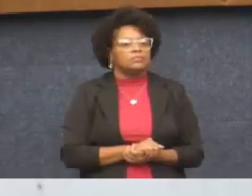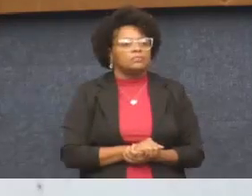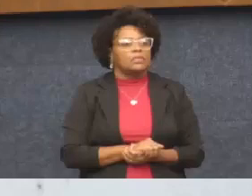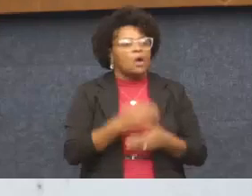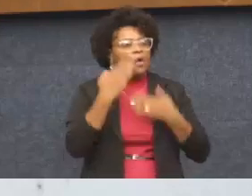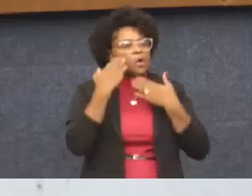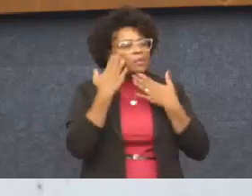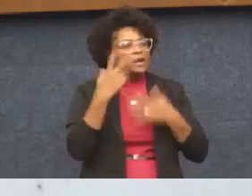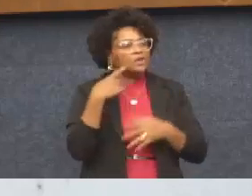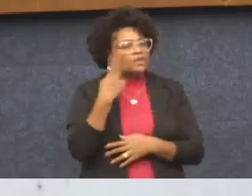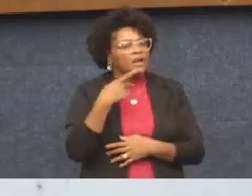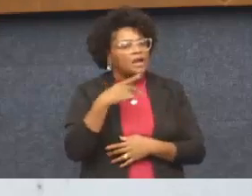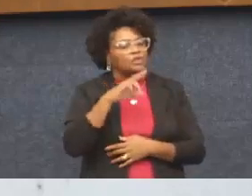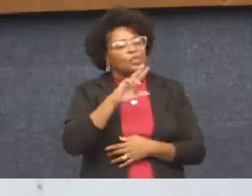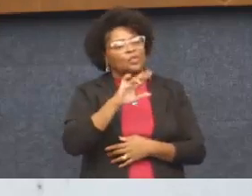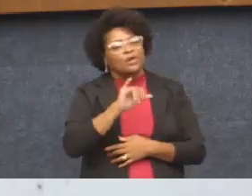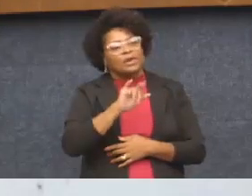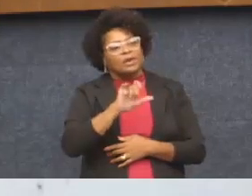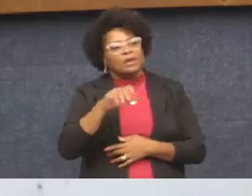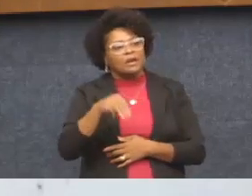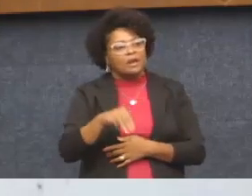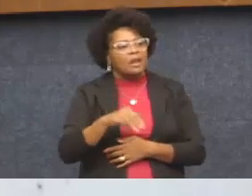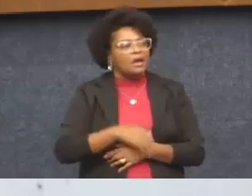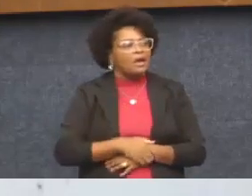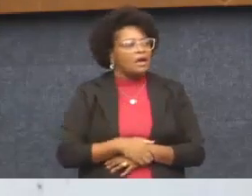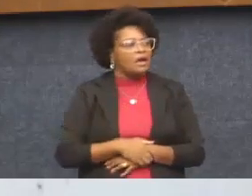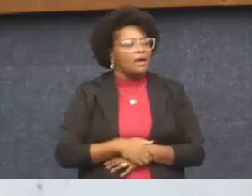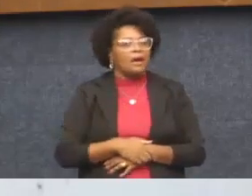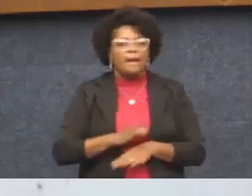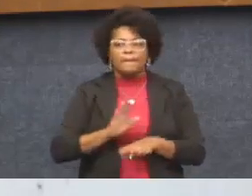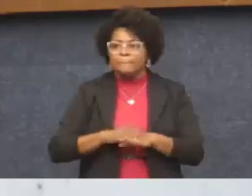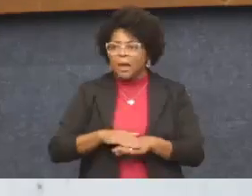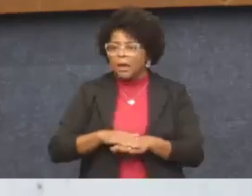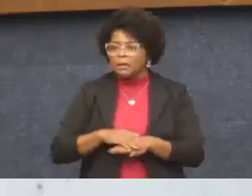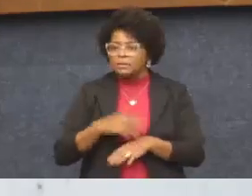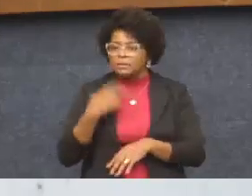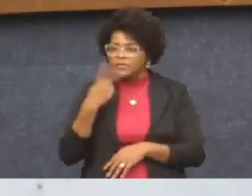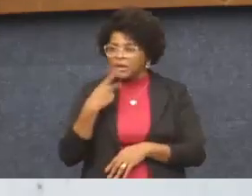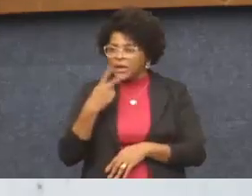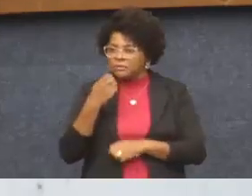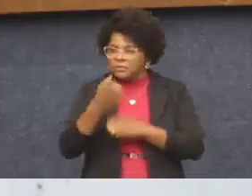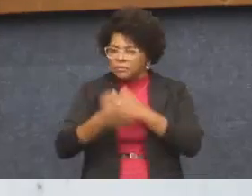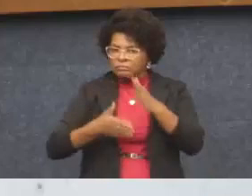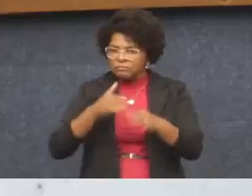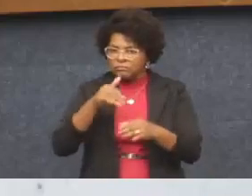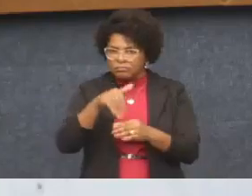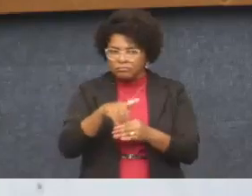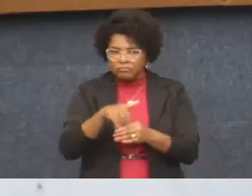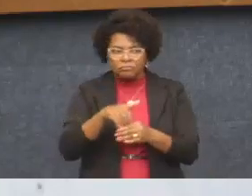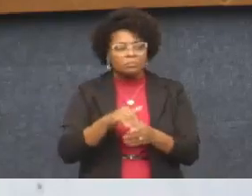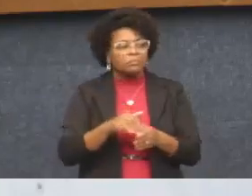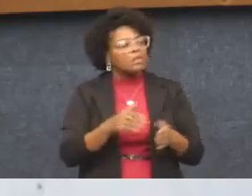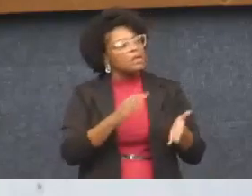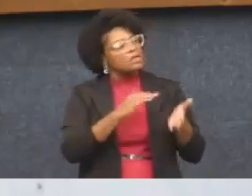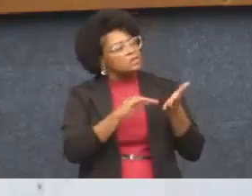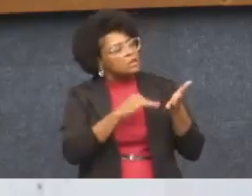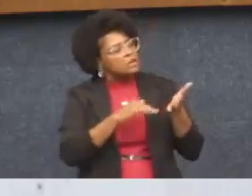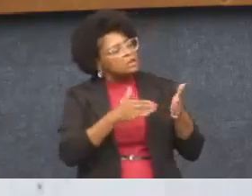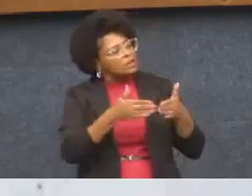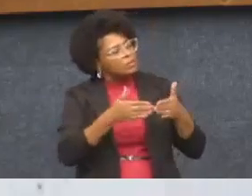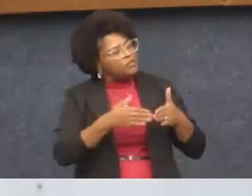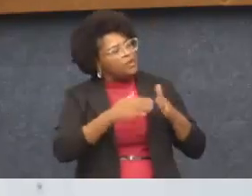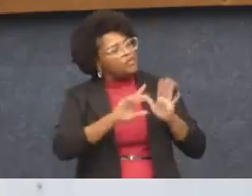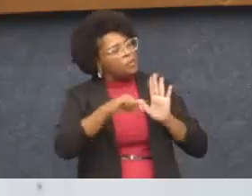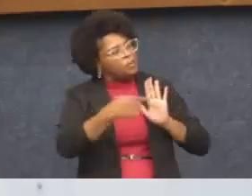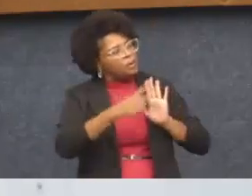Melo. Mais algum vereador, alguma vereadora para declarar voto? Então, senhor secretário, faça a leitura do próximo projeto em